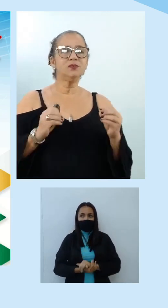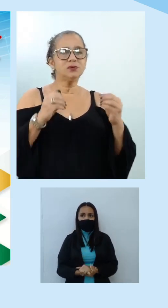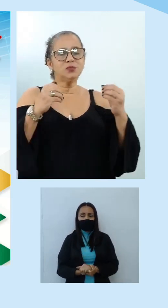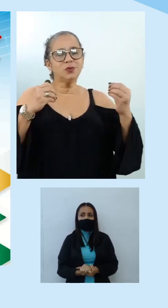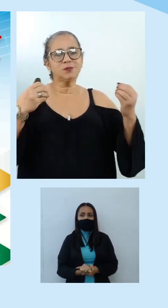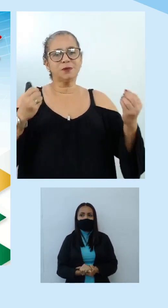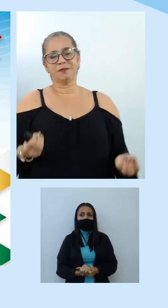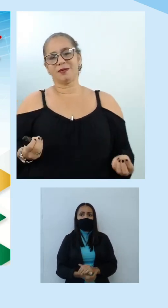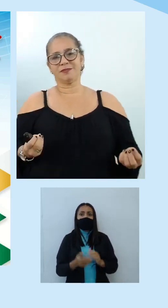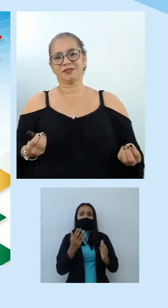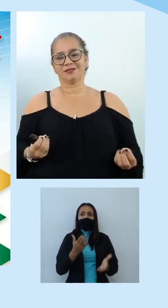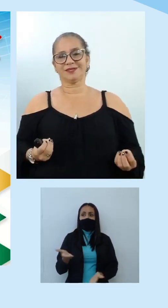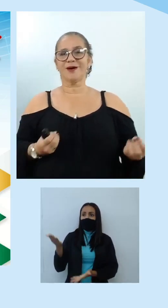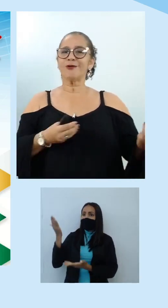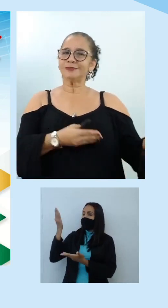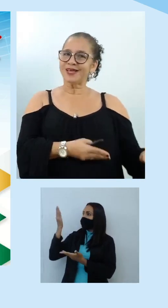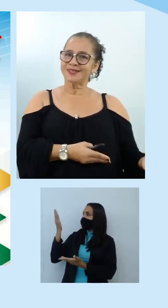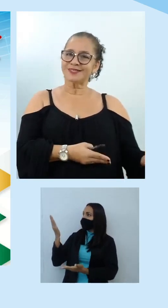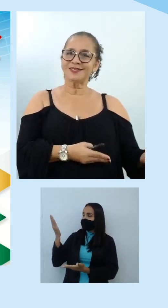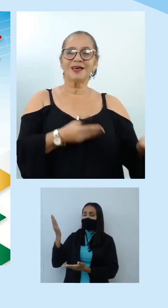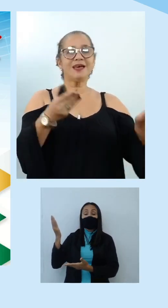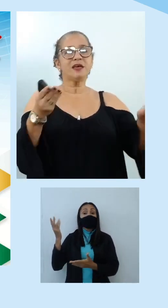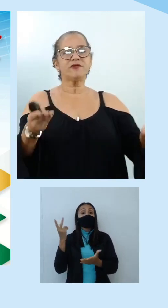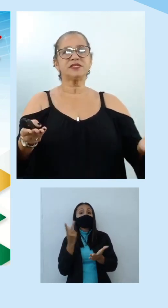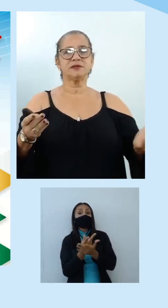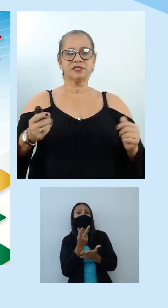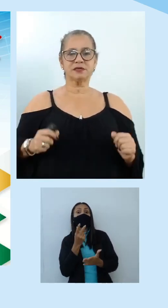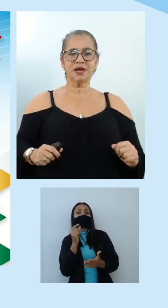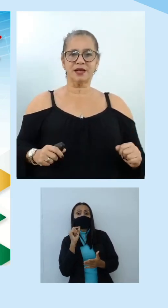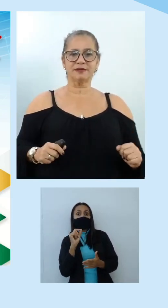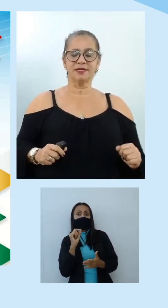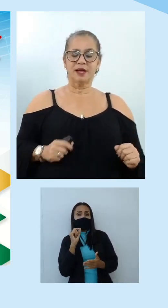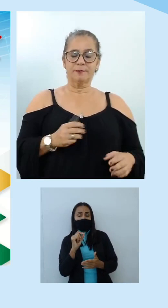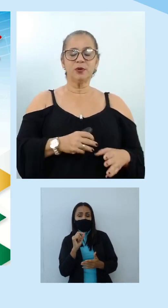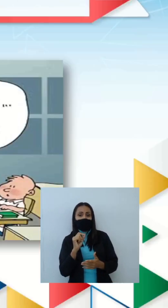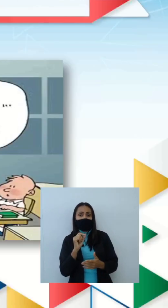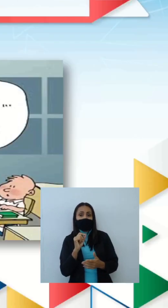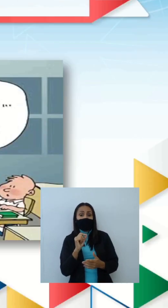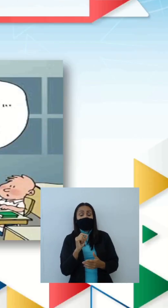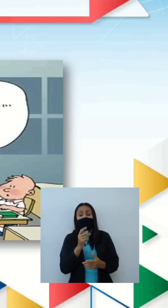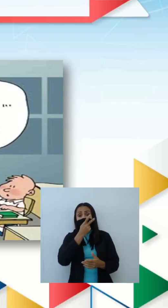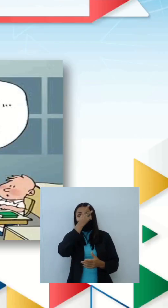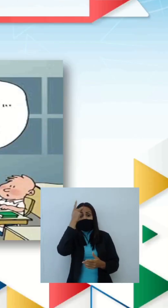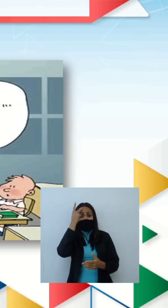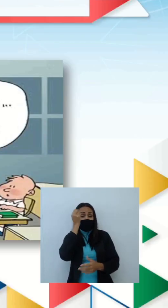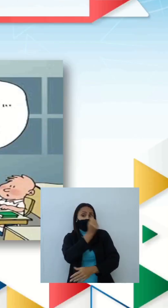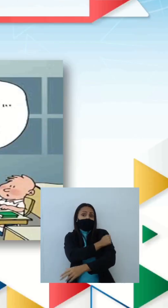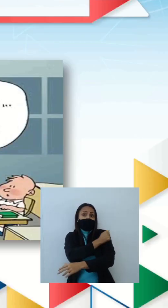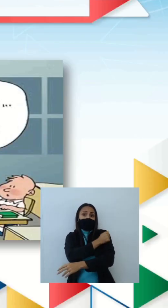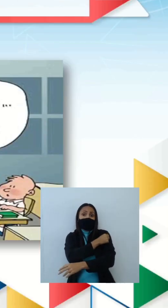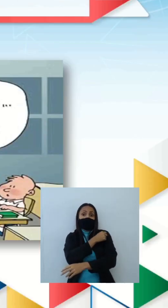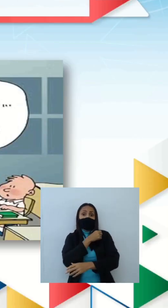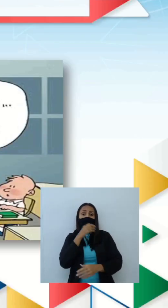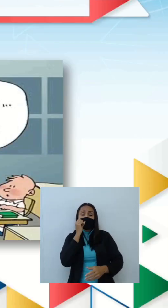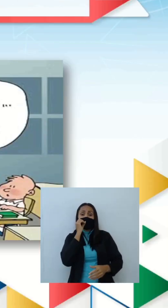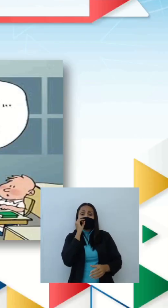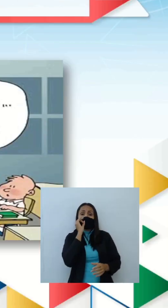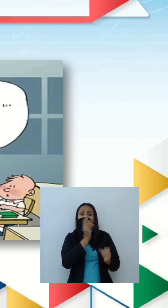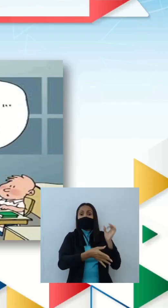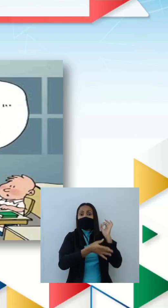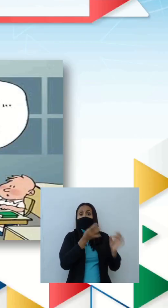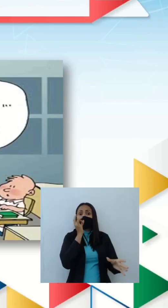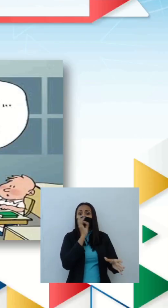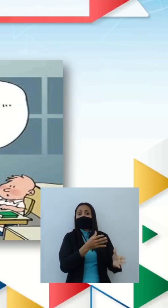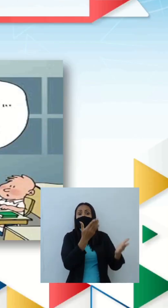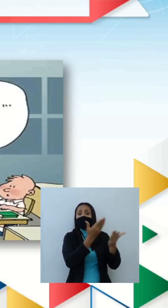Aí, um dos problemas que acontece é a evasão escolar. Por não concluir o ensino fundamental, por